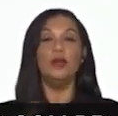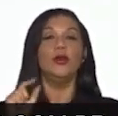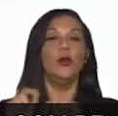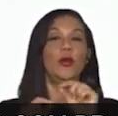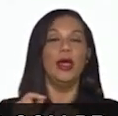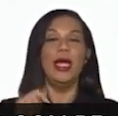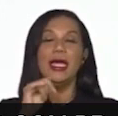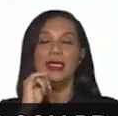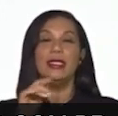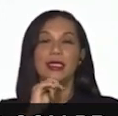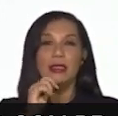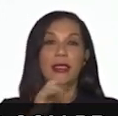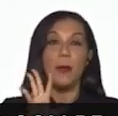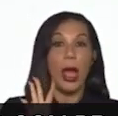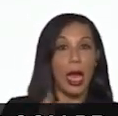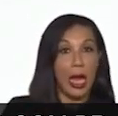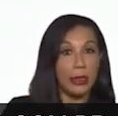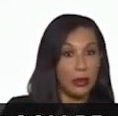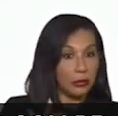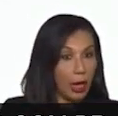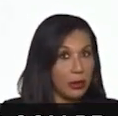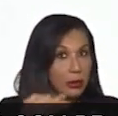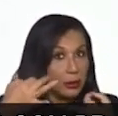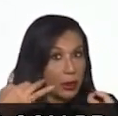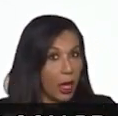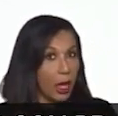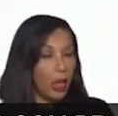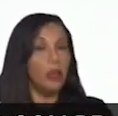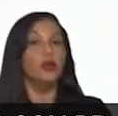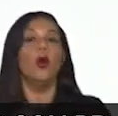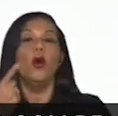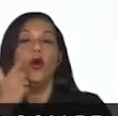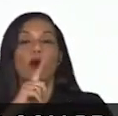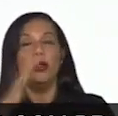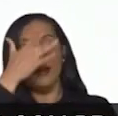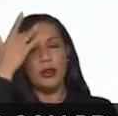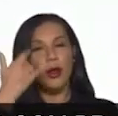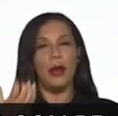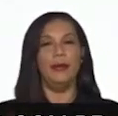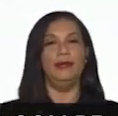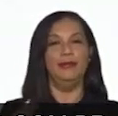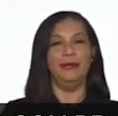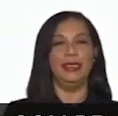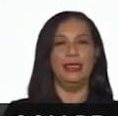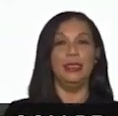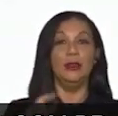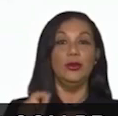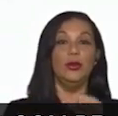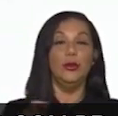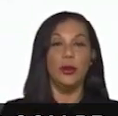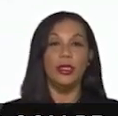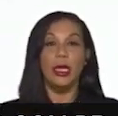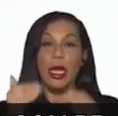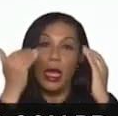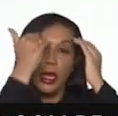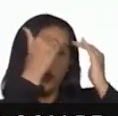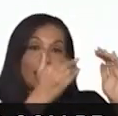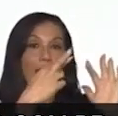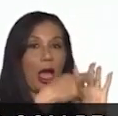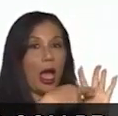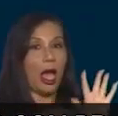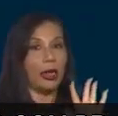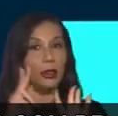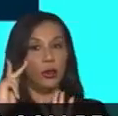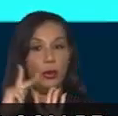além de manter os dados cadastrais atualizados, os beneficiados precisam cumprir as condicionalidades do